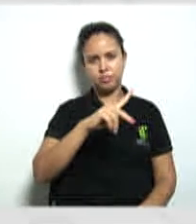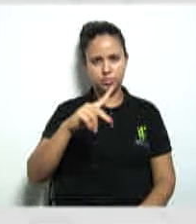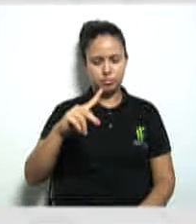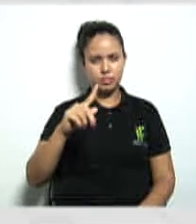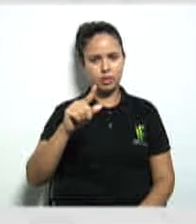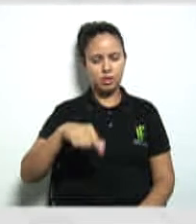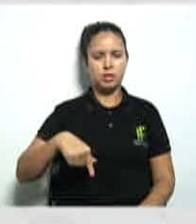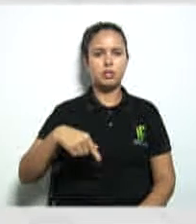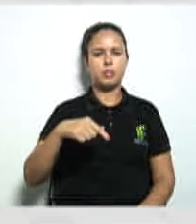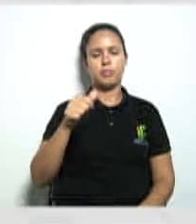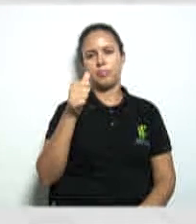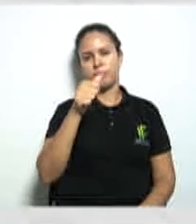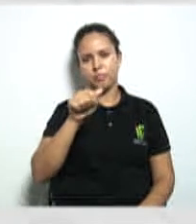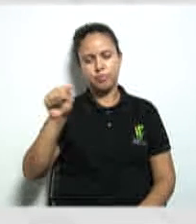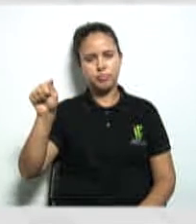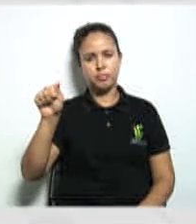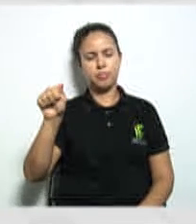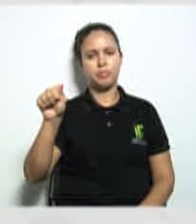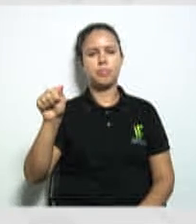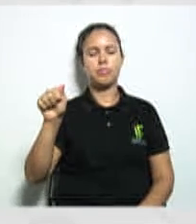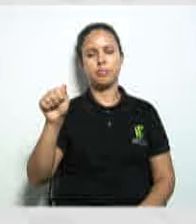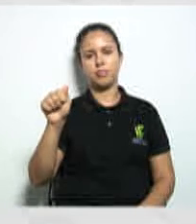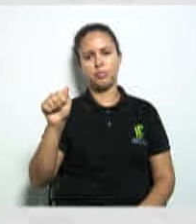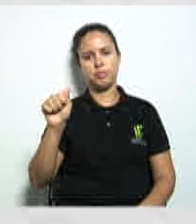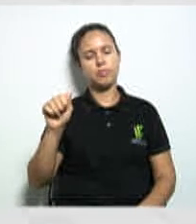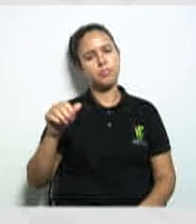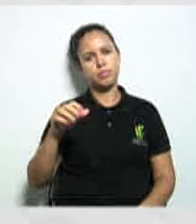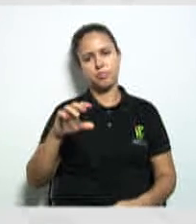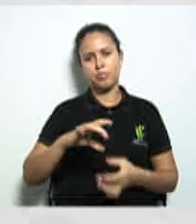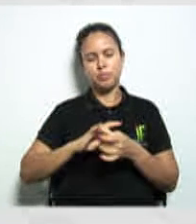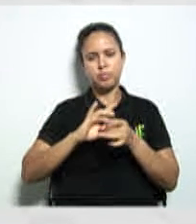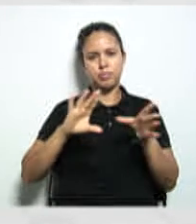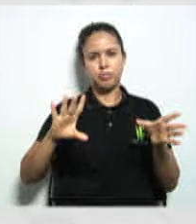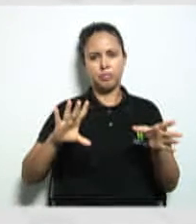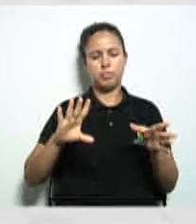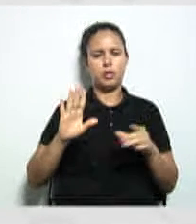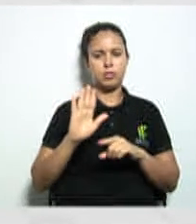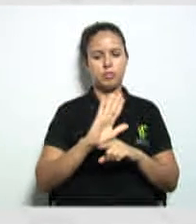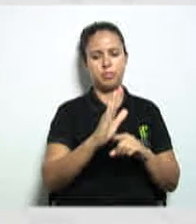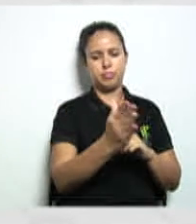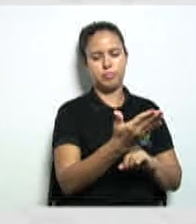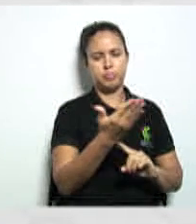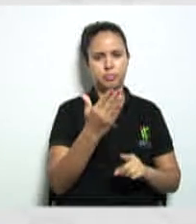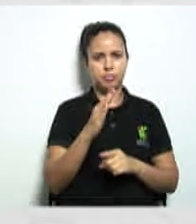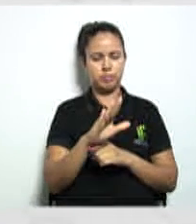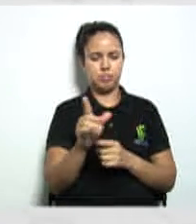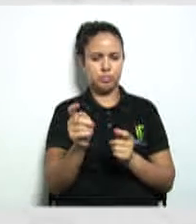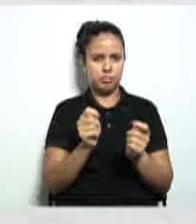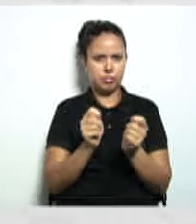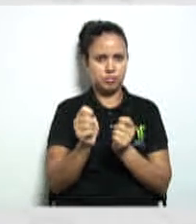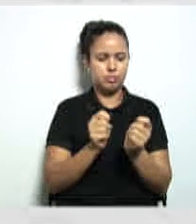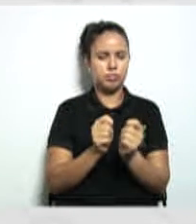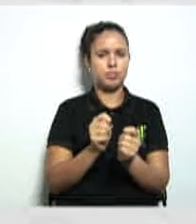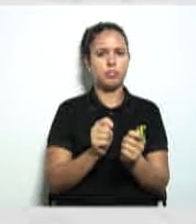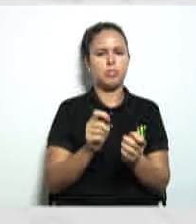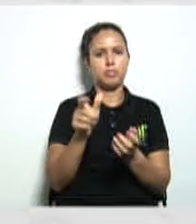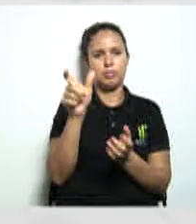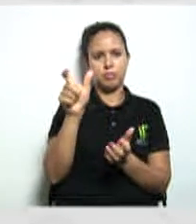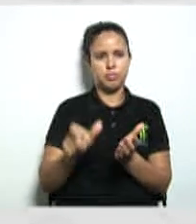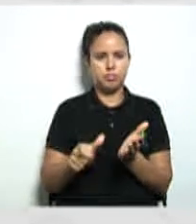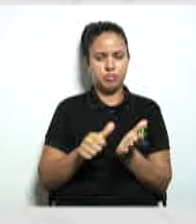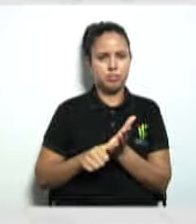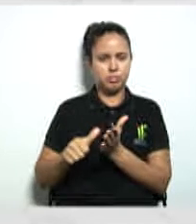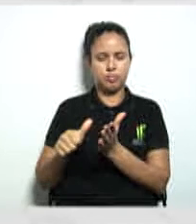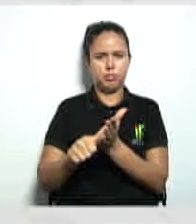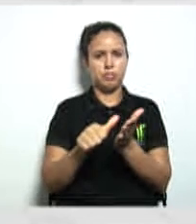autônomas de ajuda mútua, controladas pelos seus membros. Se firmarem acordos com outras